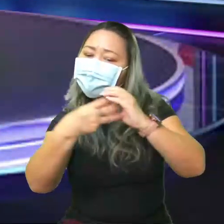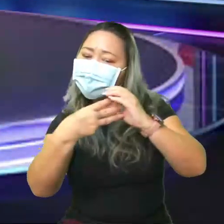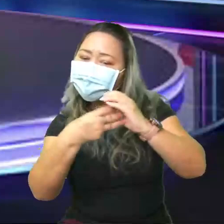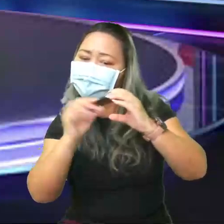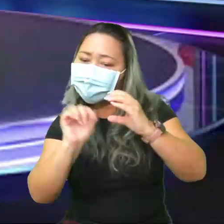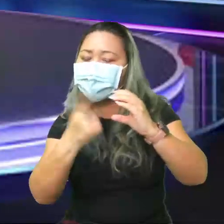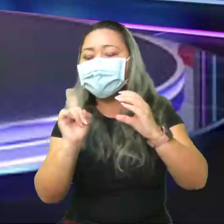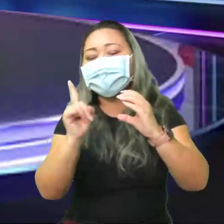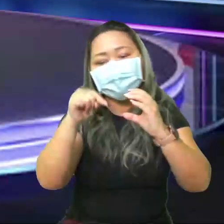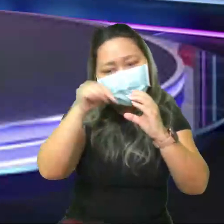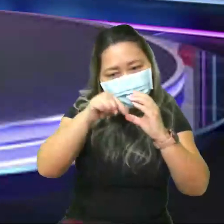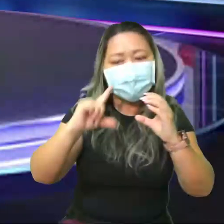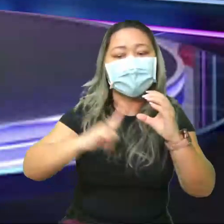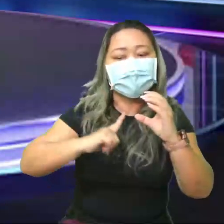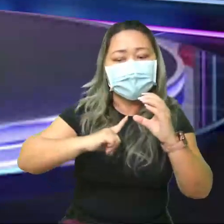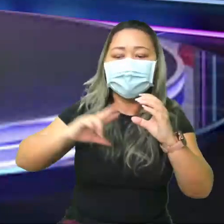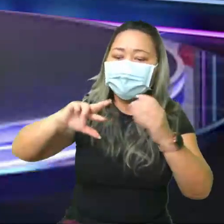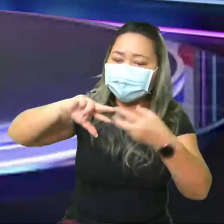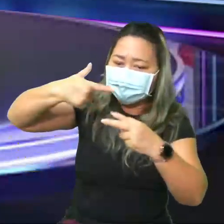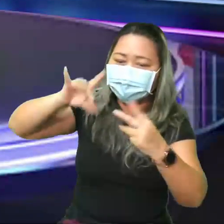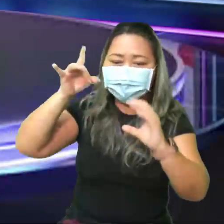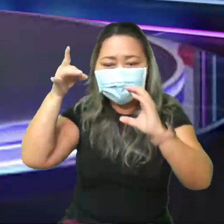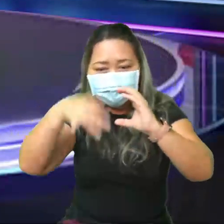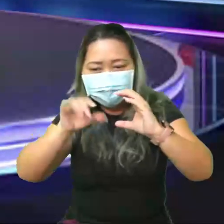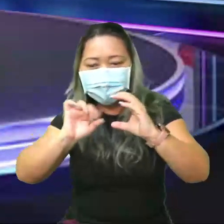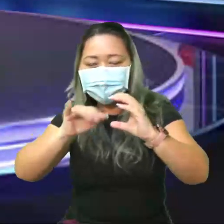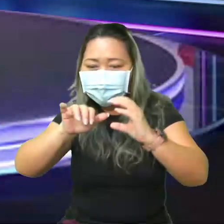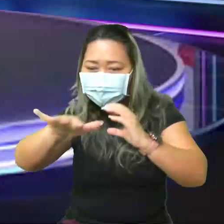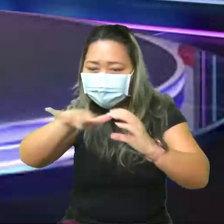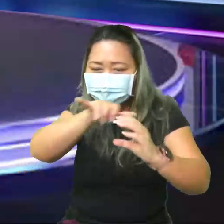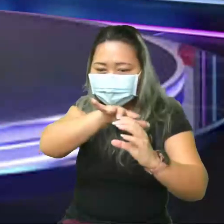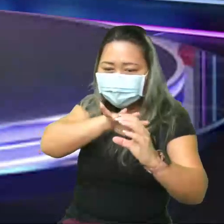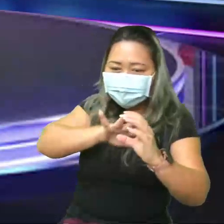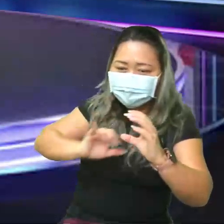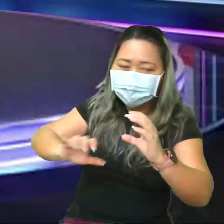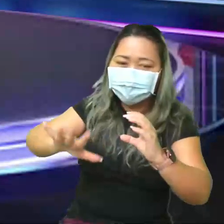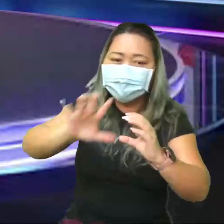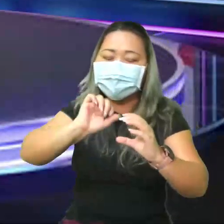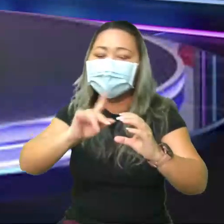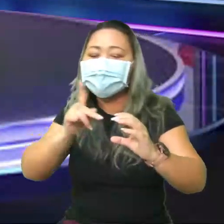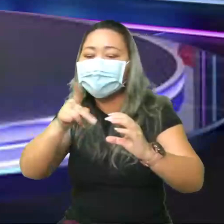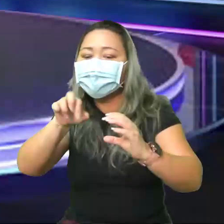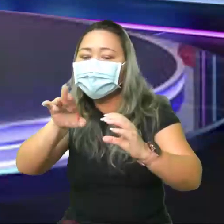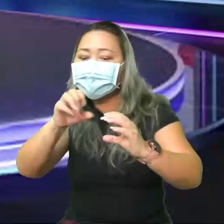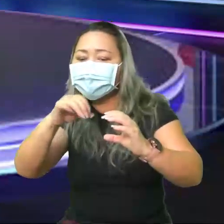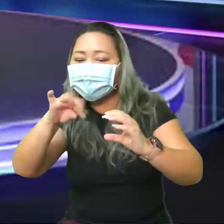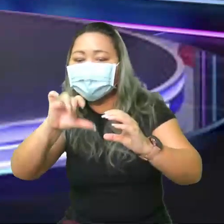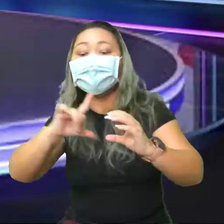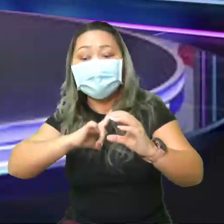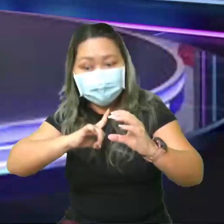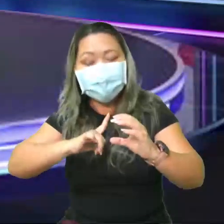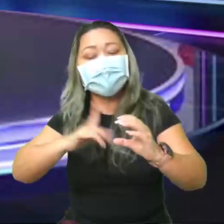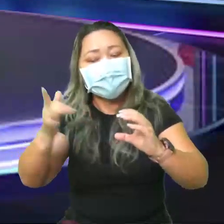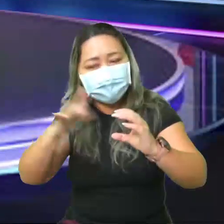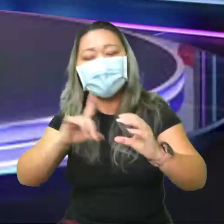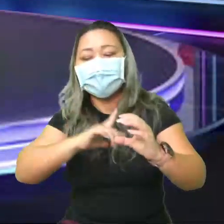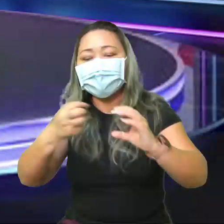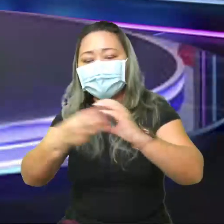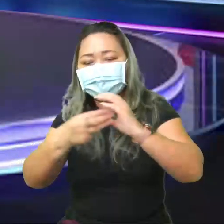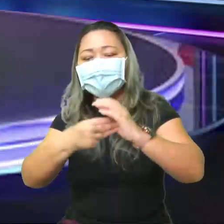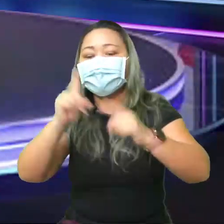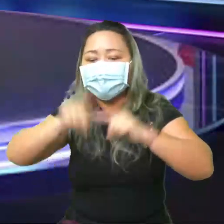Então, na célula, você vai ter processo, né, respiração celular, tá? Onde você vai ter a